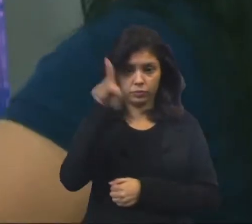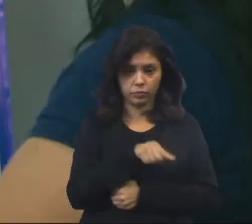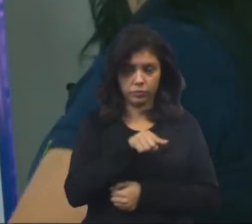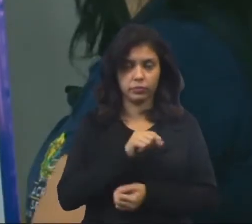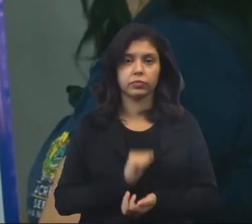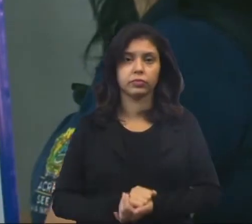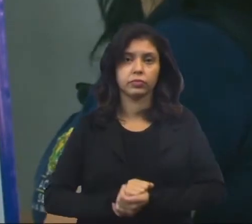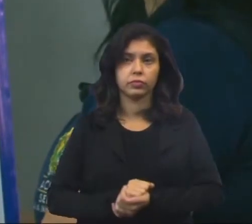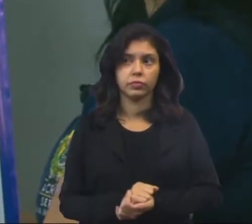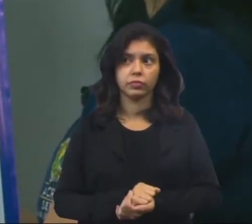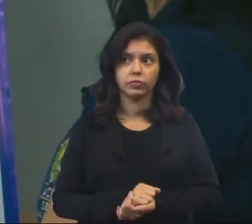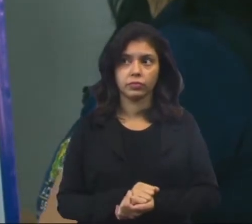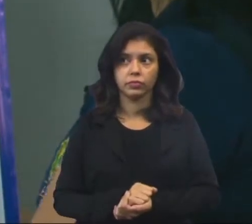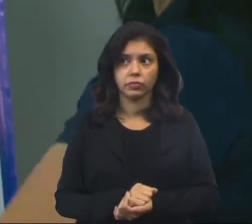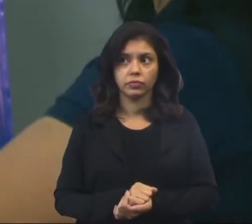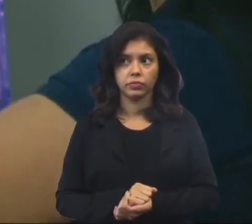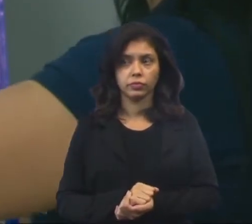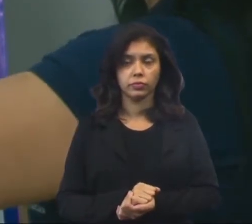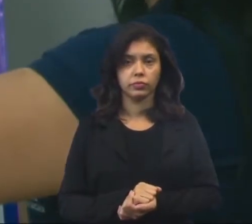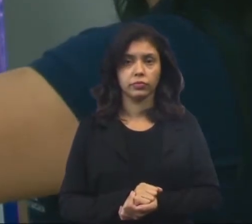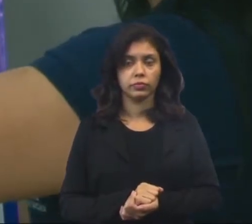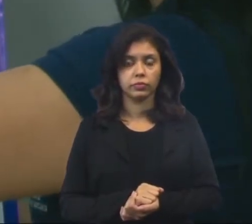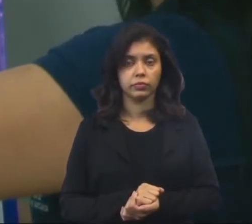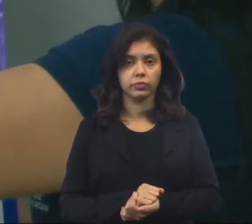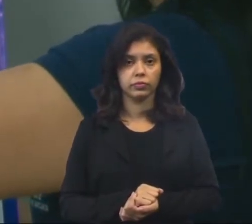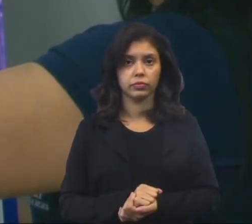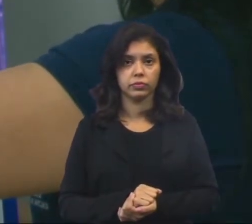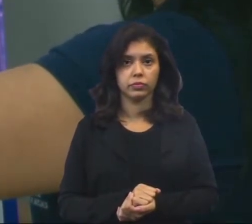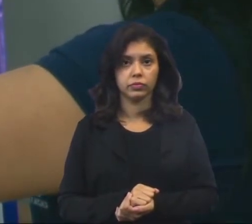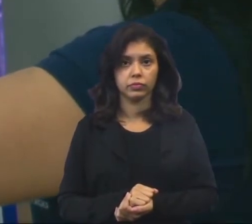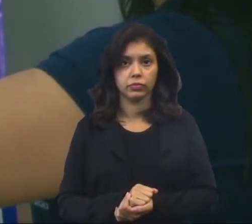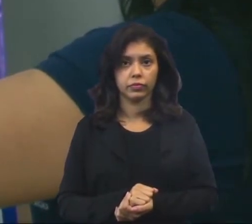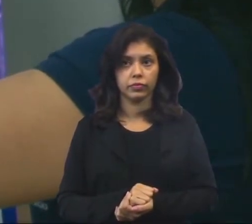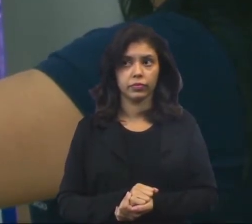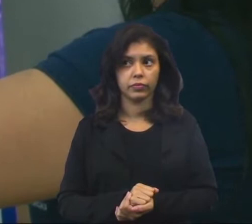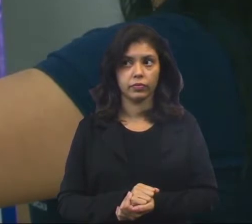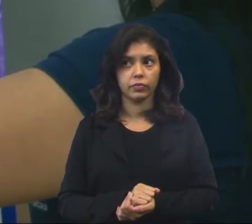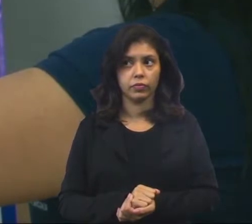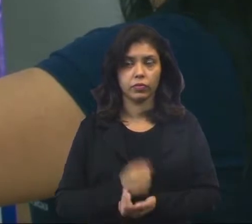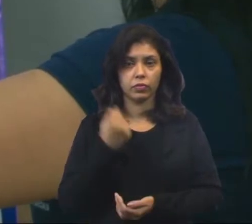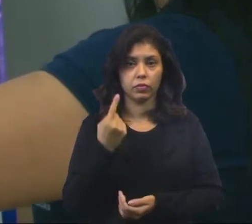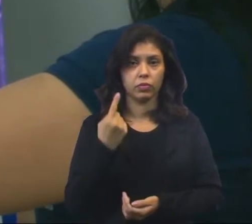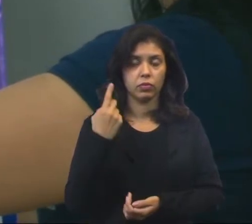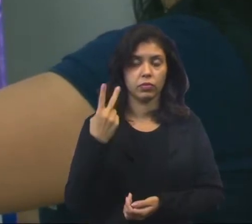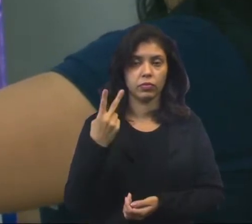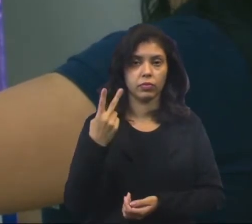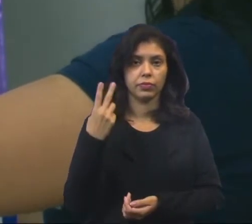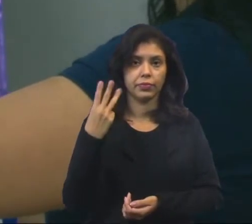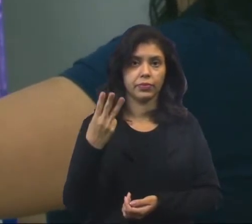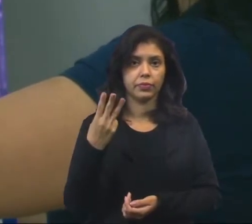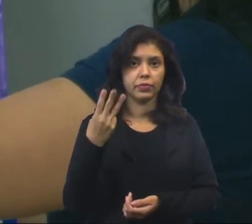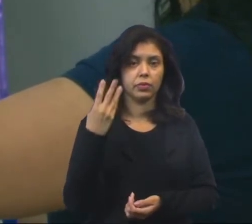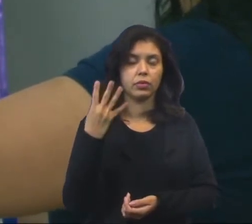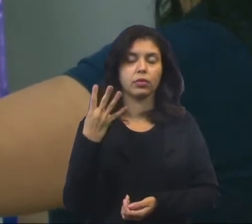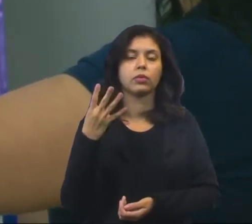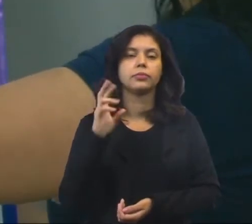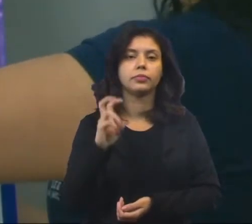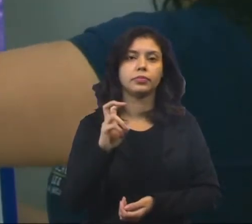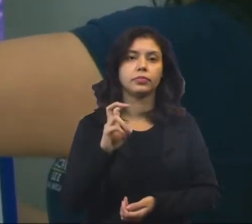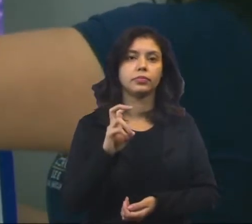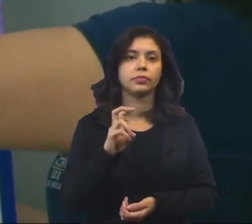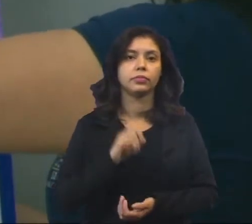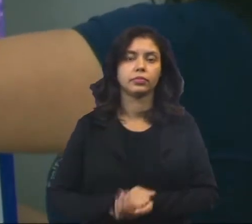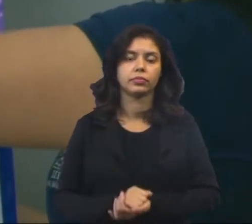pra gente entender aqui onde eu parei, ó. Parei no 5. No próximo, 1, 2, 3,